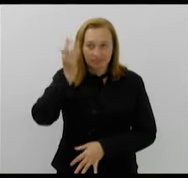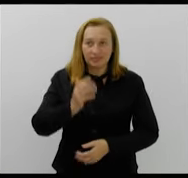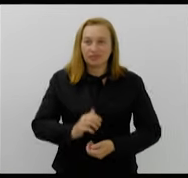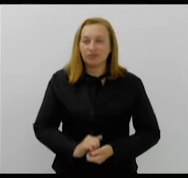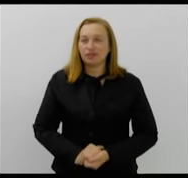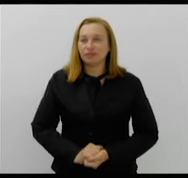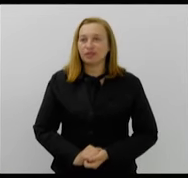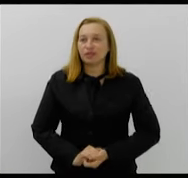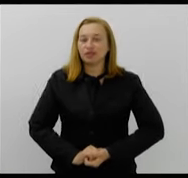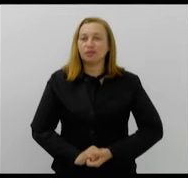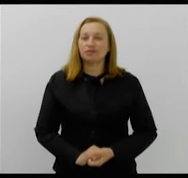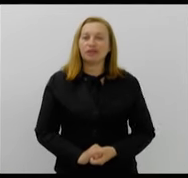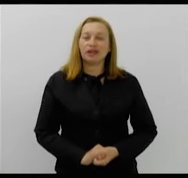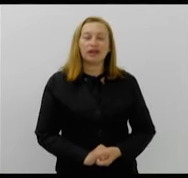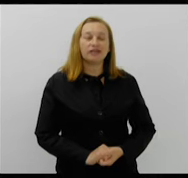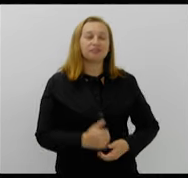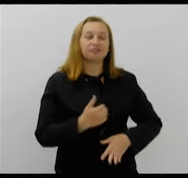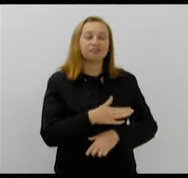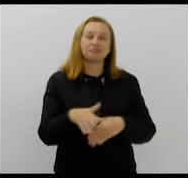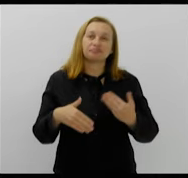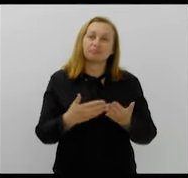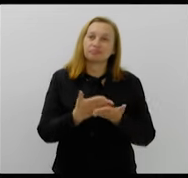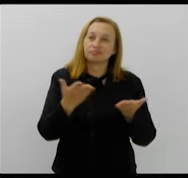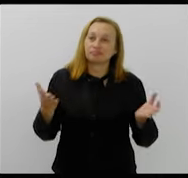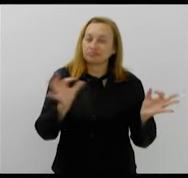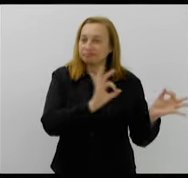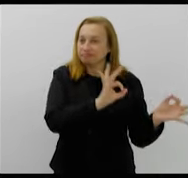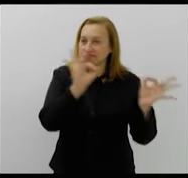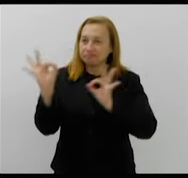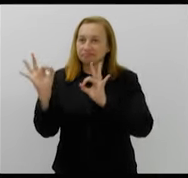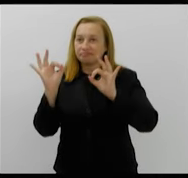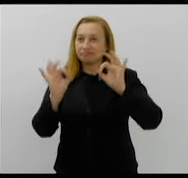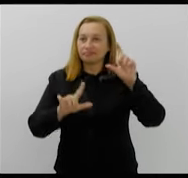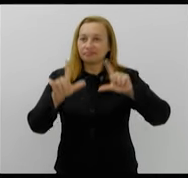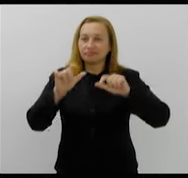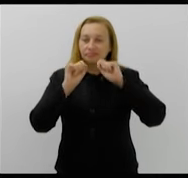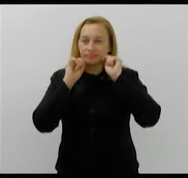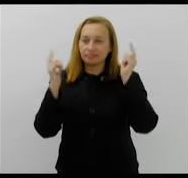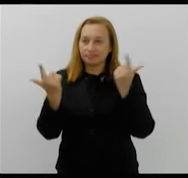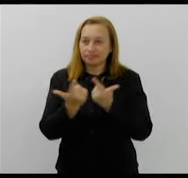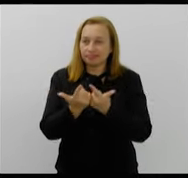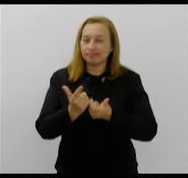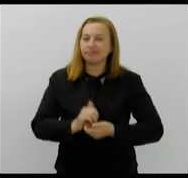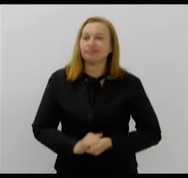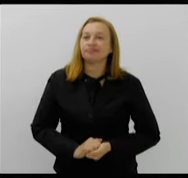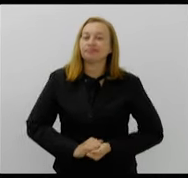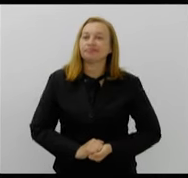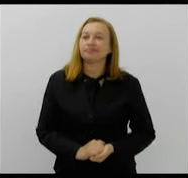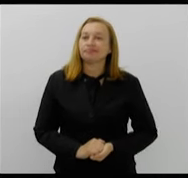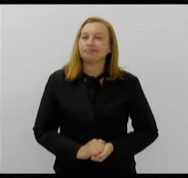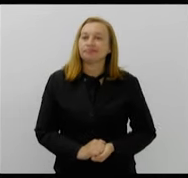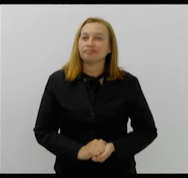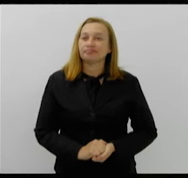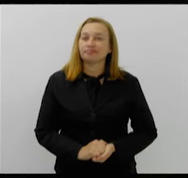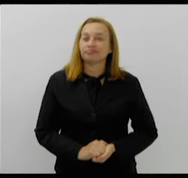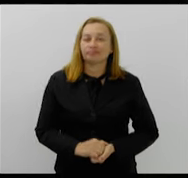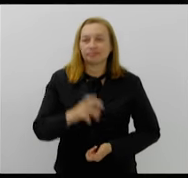Pacheco senhoras e senhores telespectadores da TV alerg